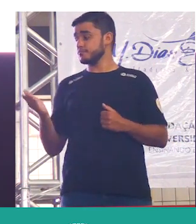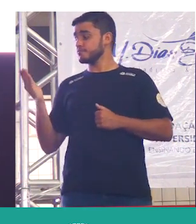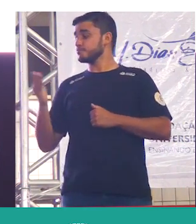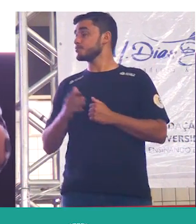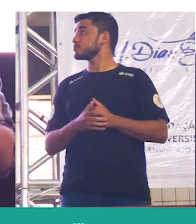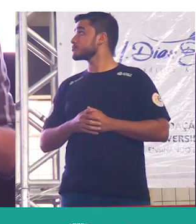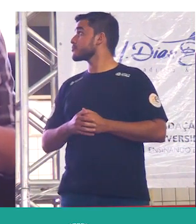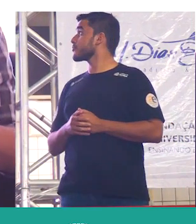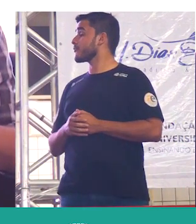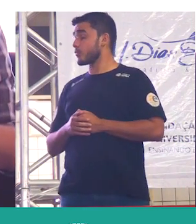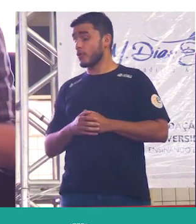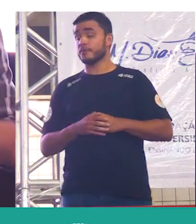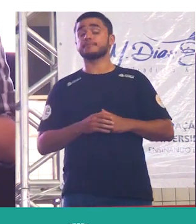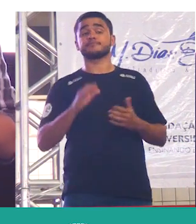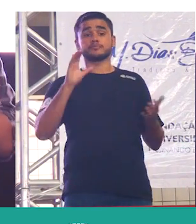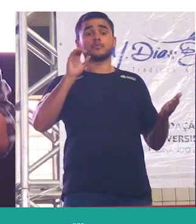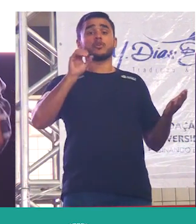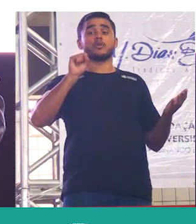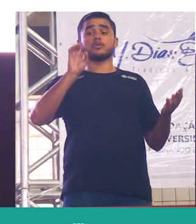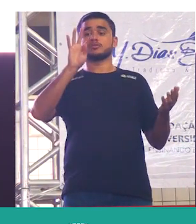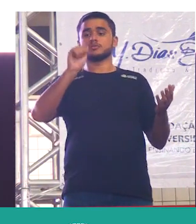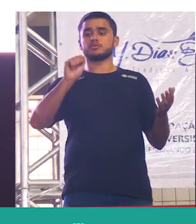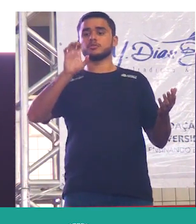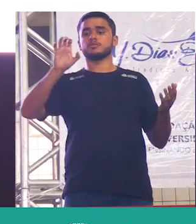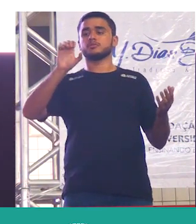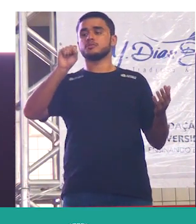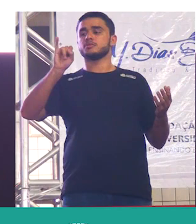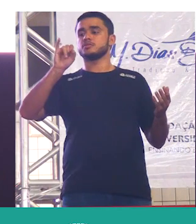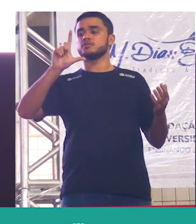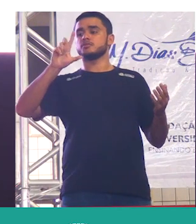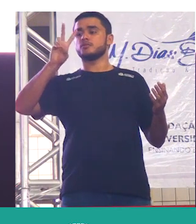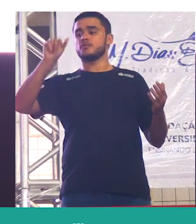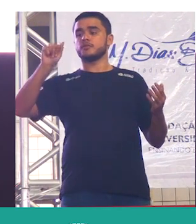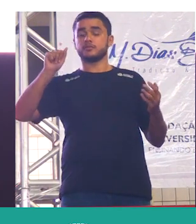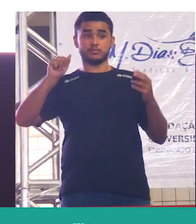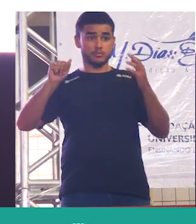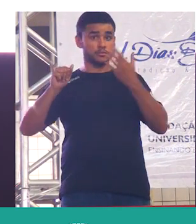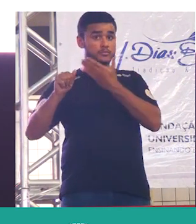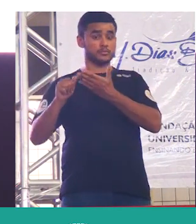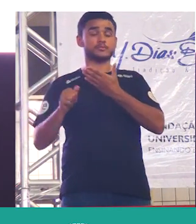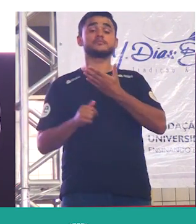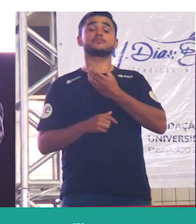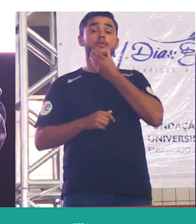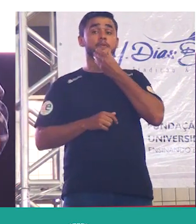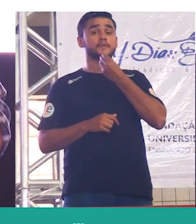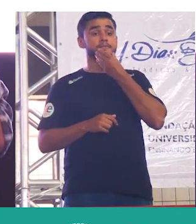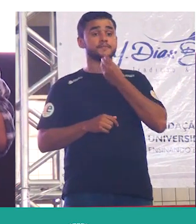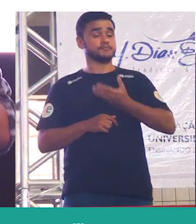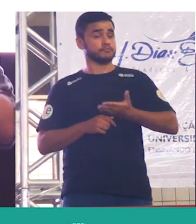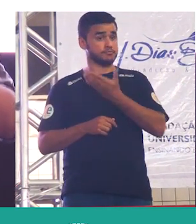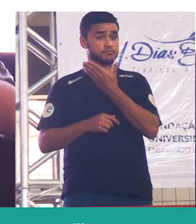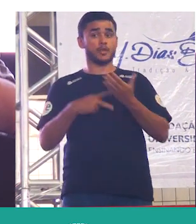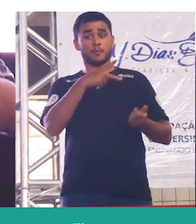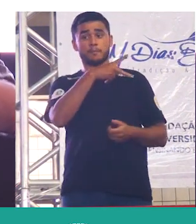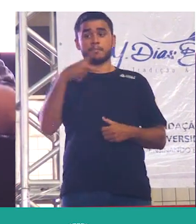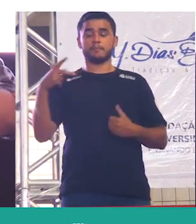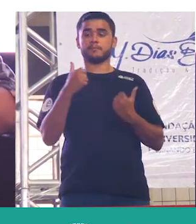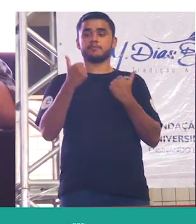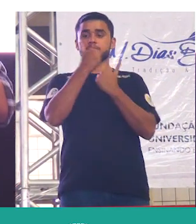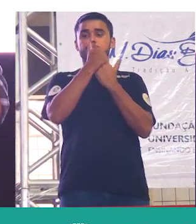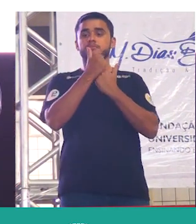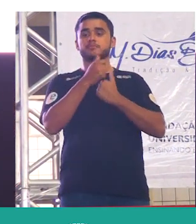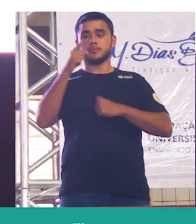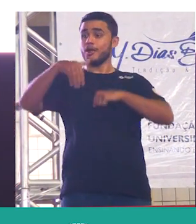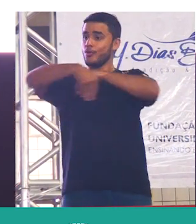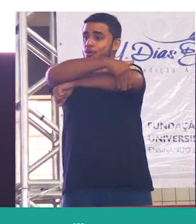que é o Costa e Silva. Costa e Silva, pessoal, Arthur da Costa e Silva, que é nome de